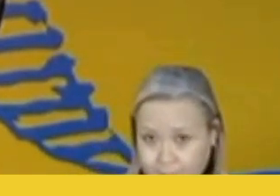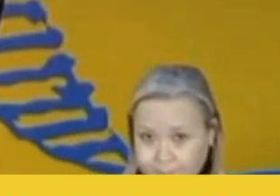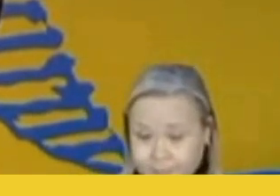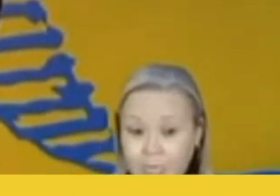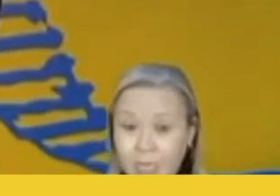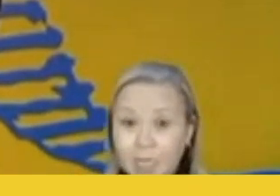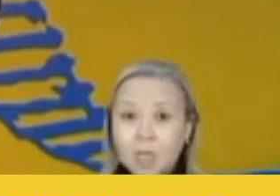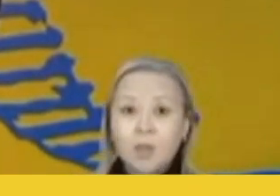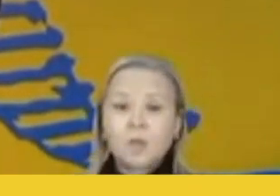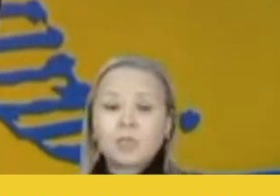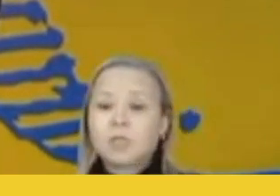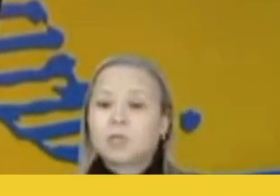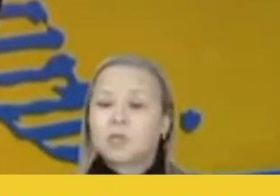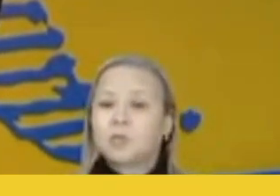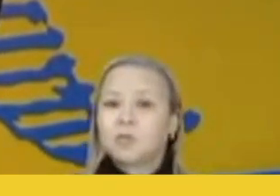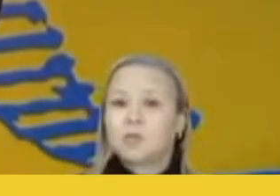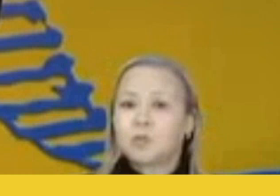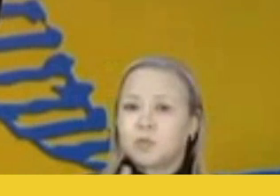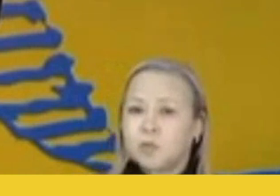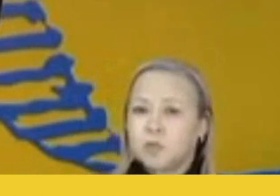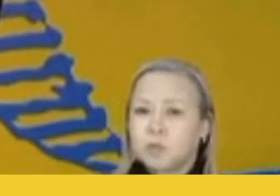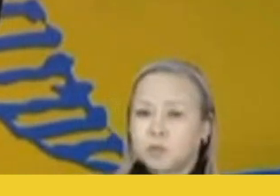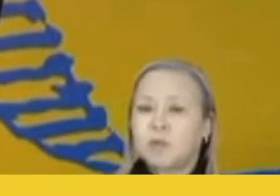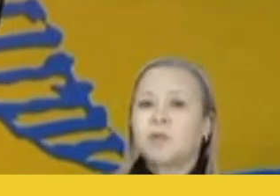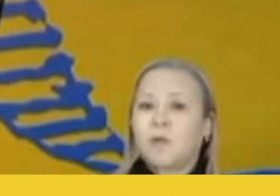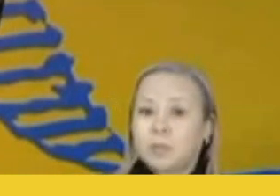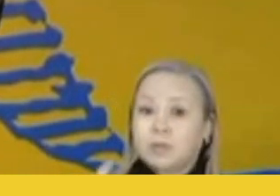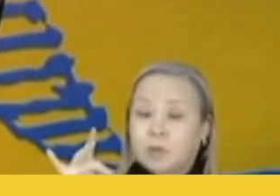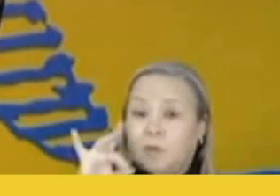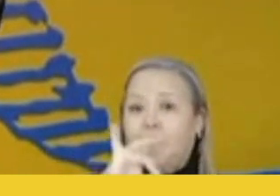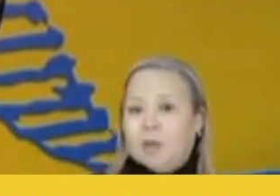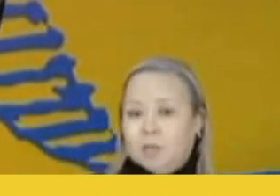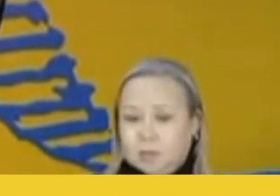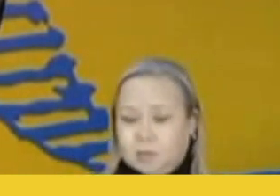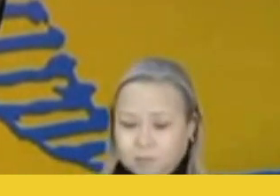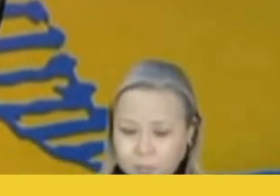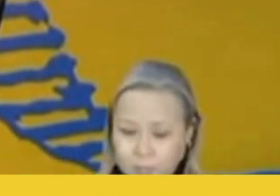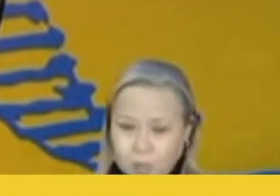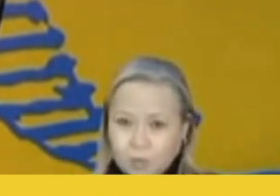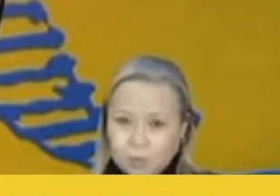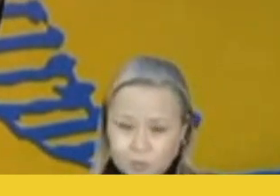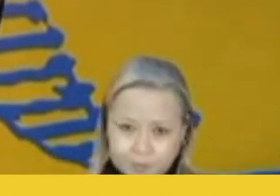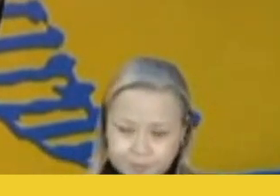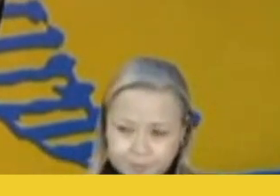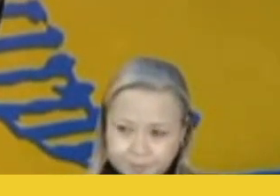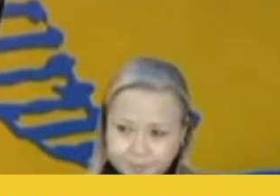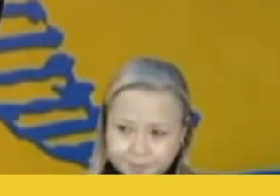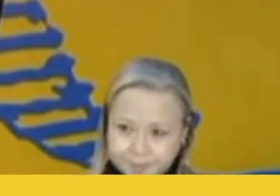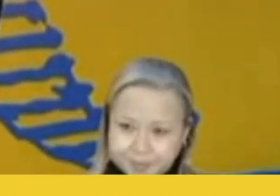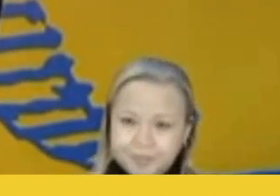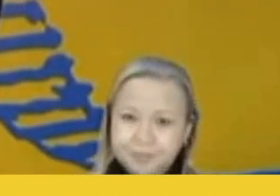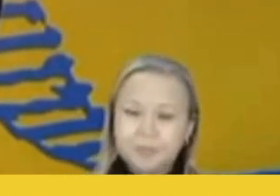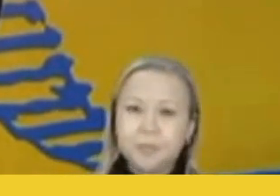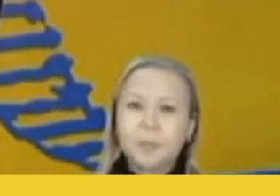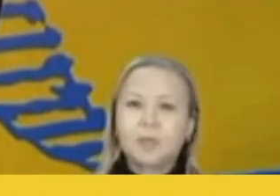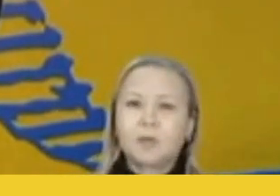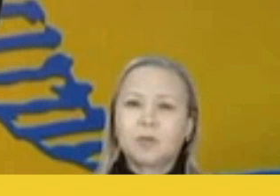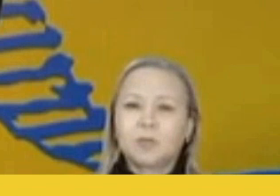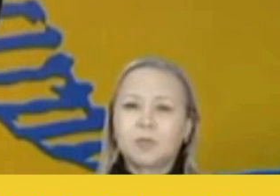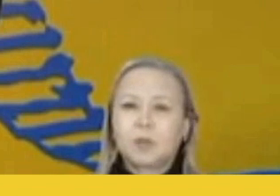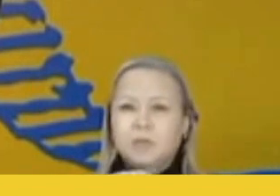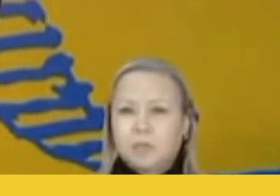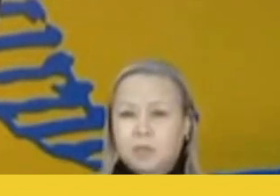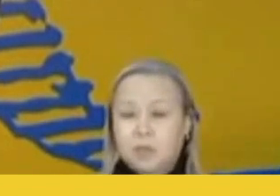demonstrando numericamente, com dados oficiais, que, a prevalecer os contingenciamentos,